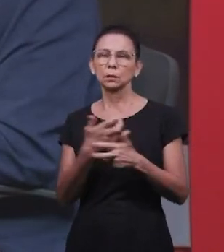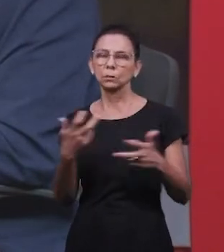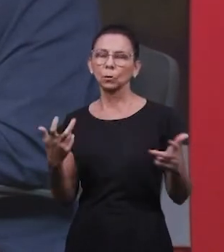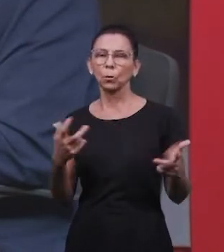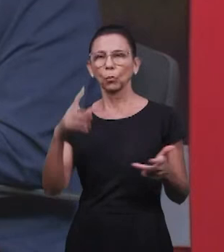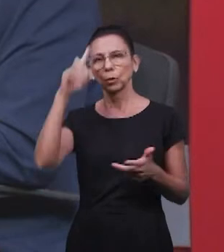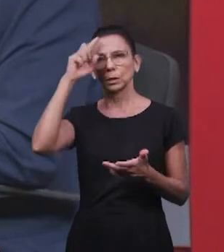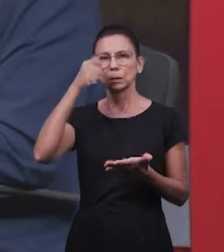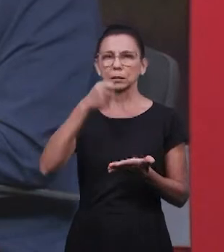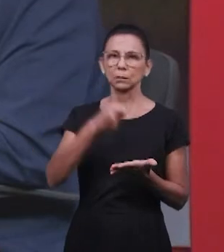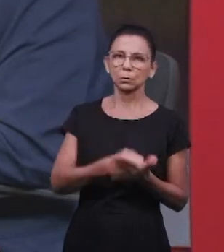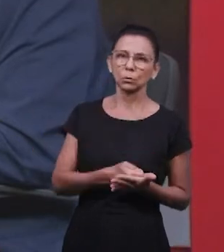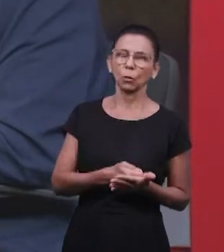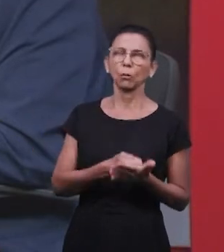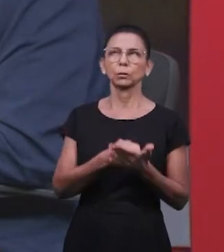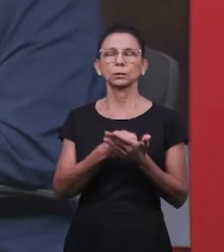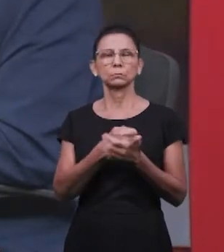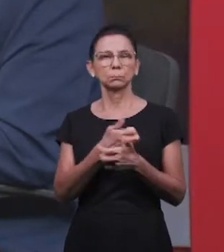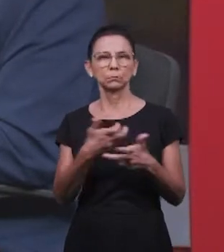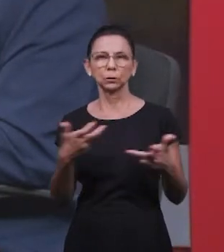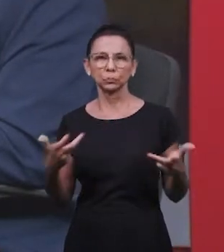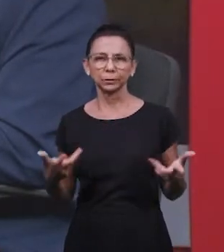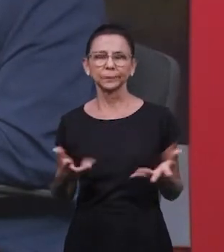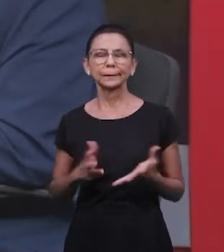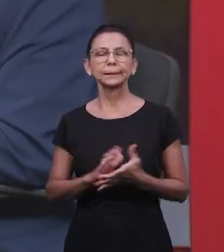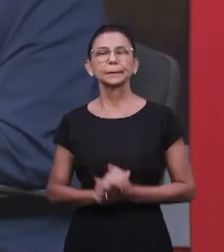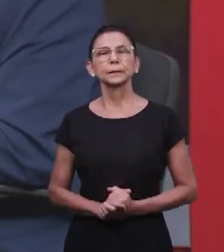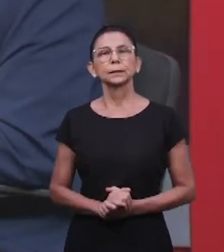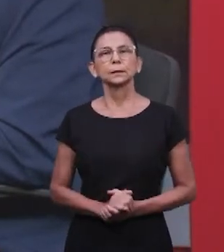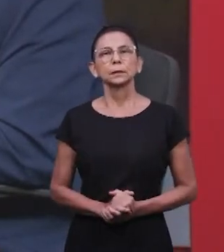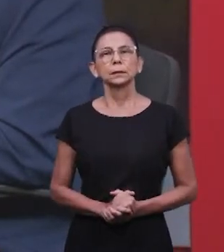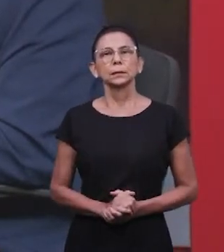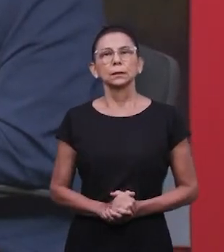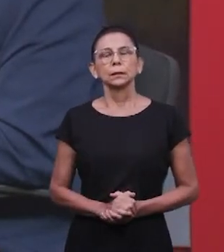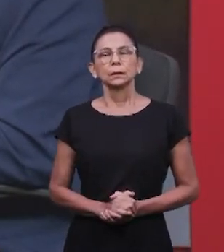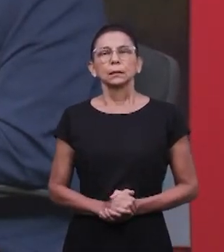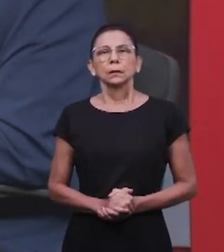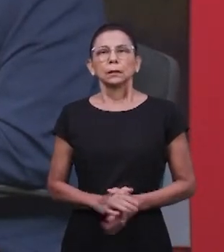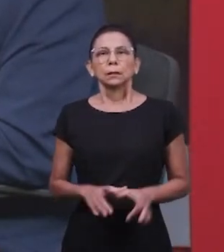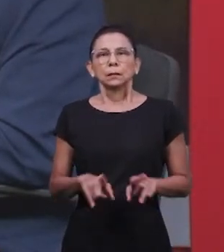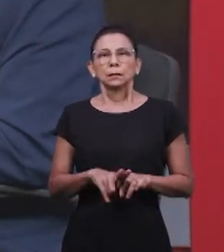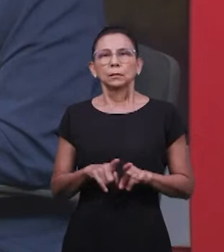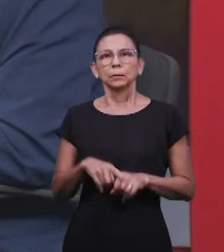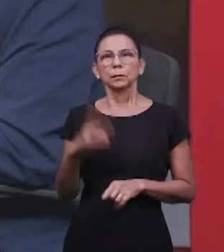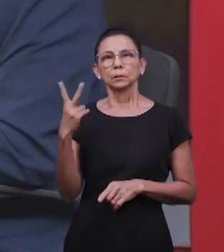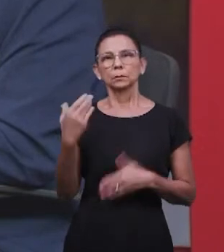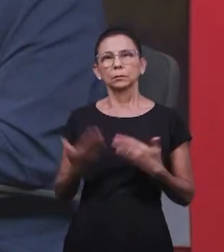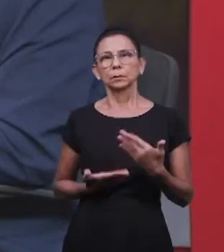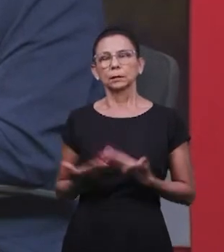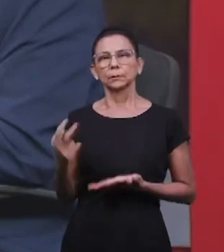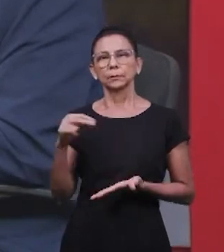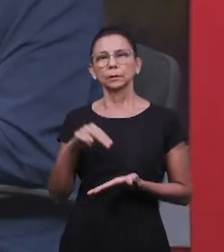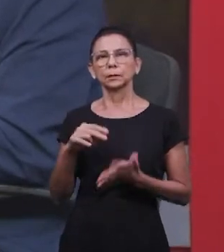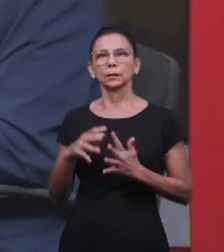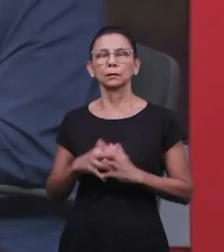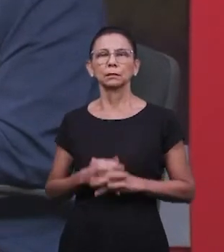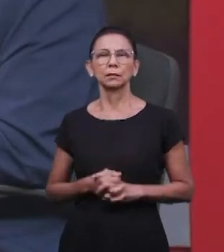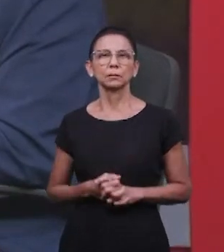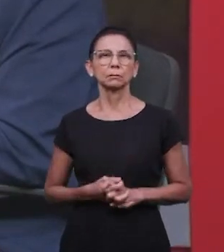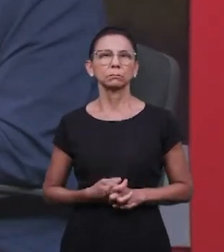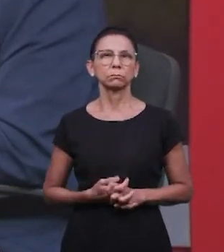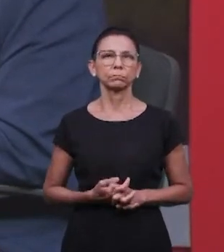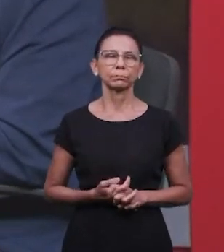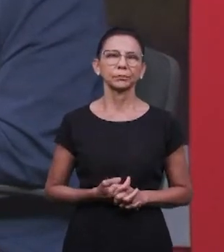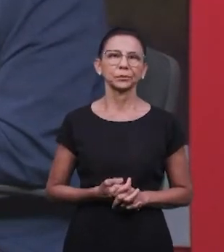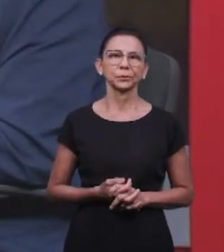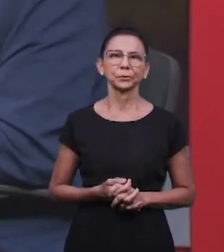posturas a serem tomadas. Por isso, inclusive, as meninas de organização e método estão aqui. Bom, eu quero começar aqui perguntando direto para a